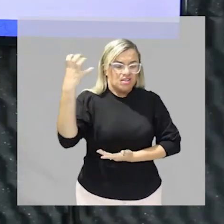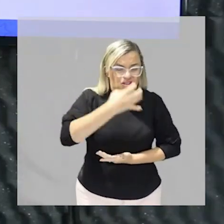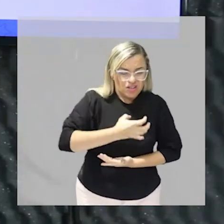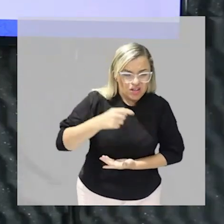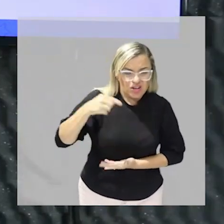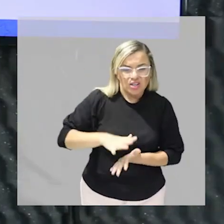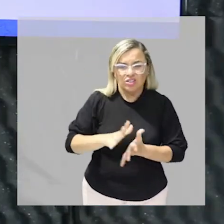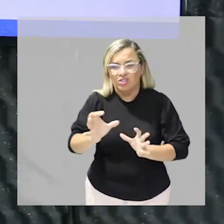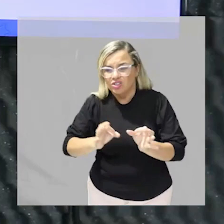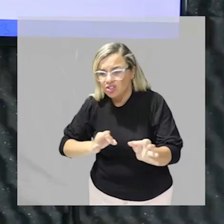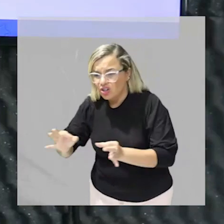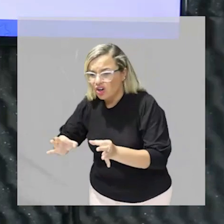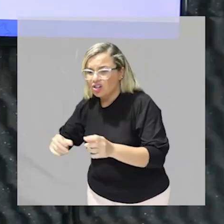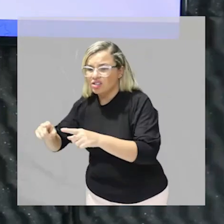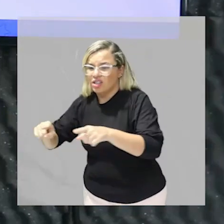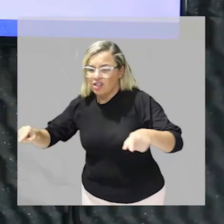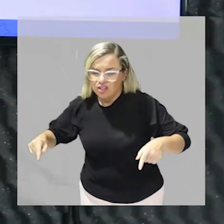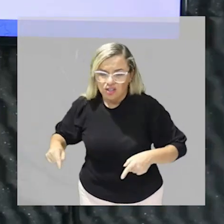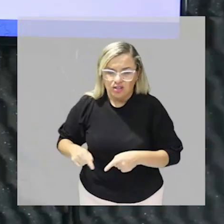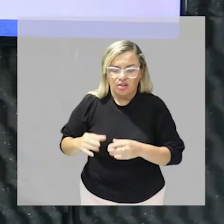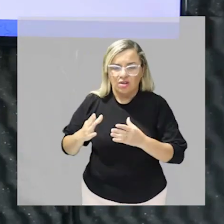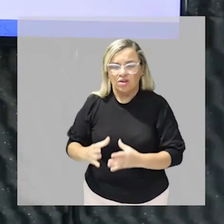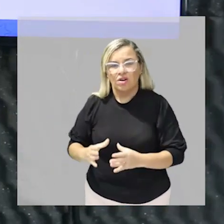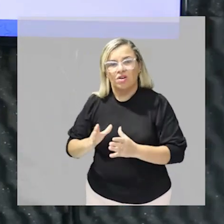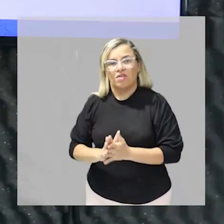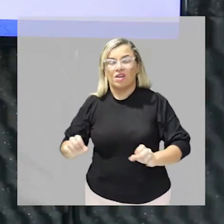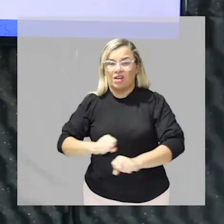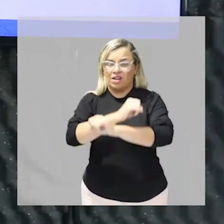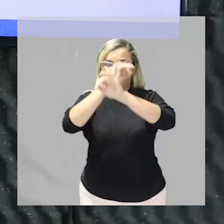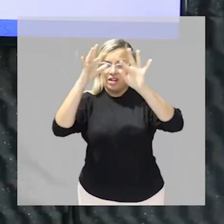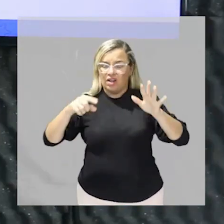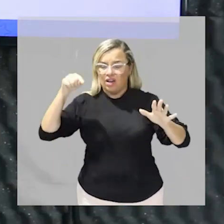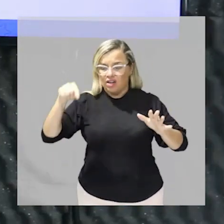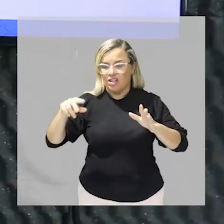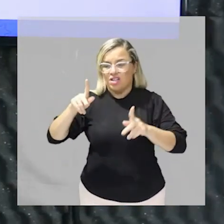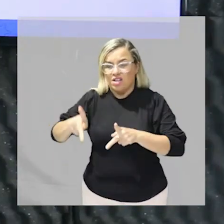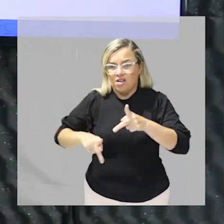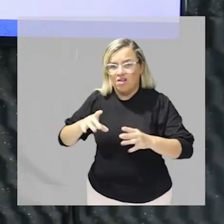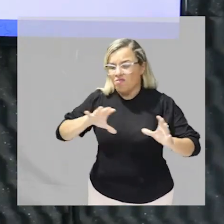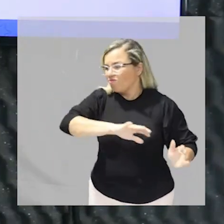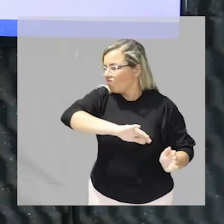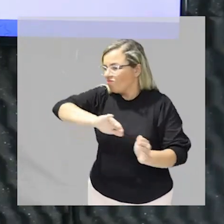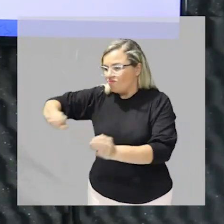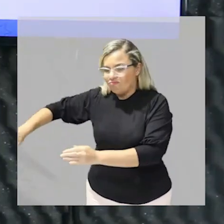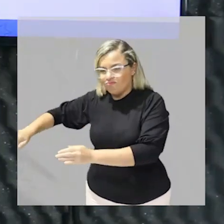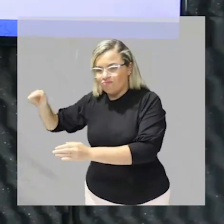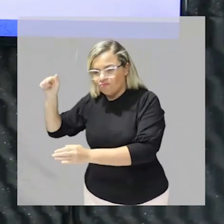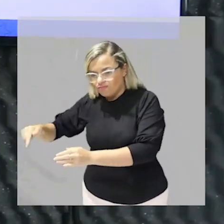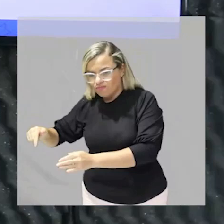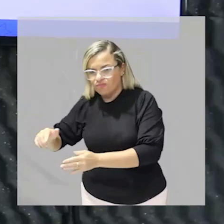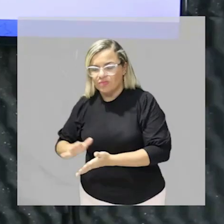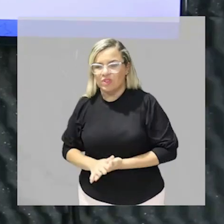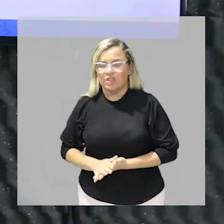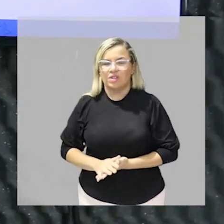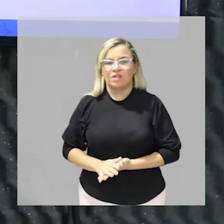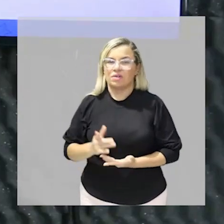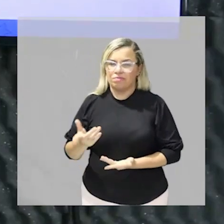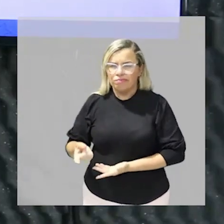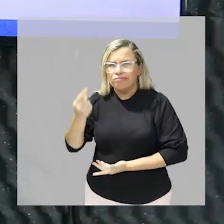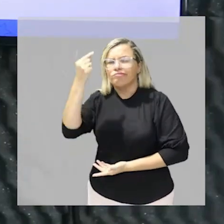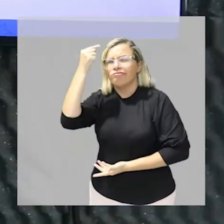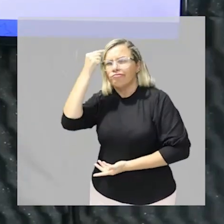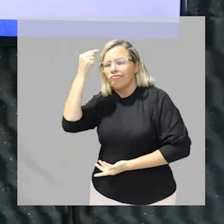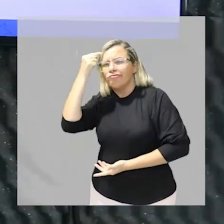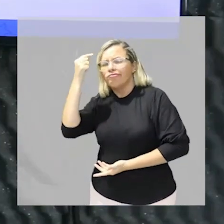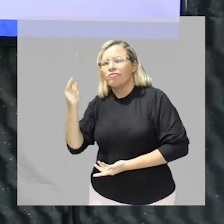porque essas comunidades, fica claro, elas estão saindo das suas localidades, né? Ali, imagina o seu território, localidade onde essas pessoas